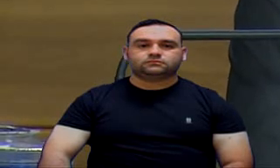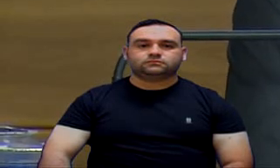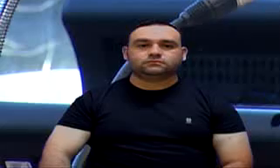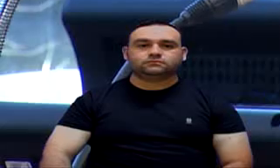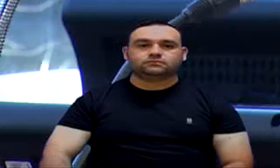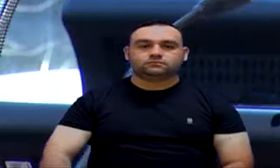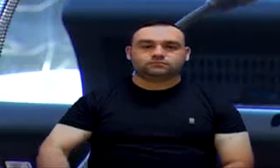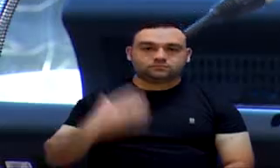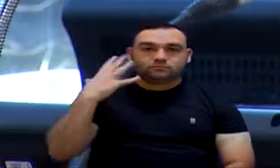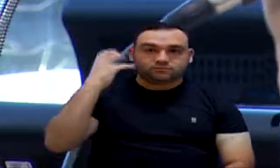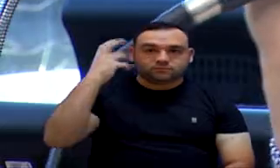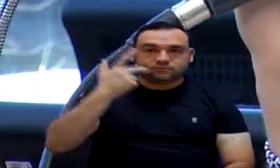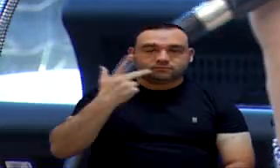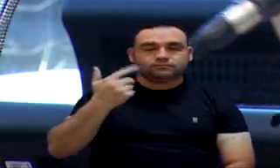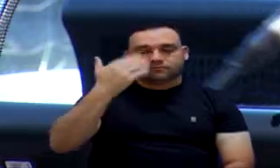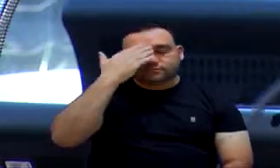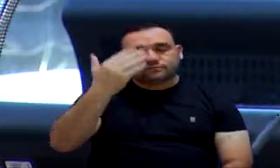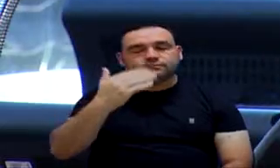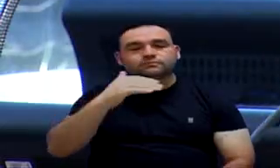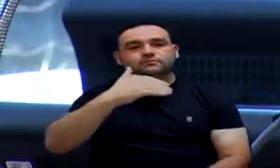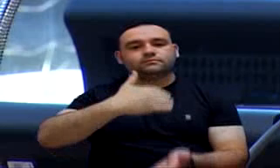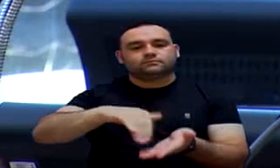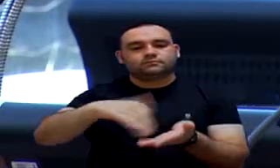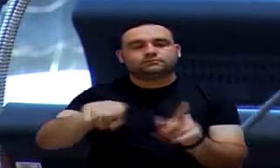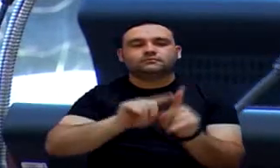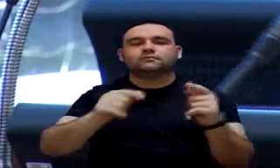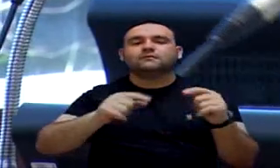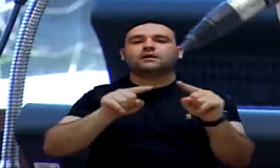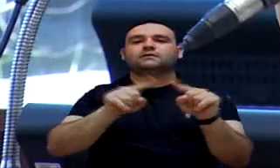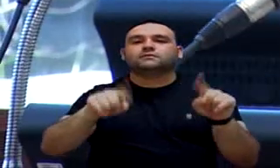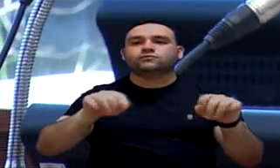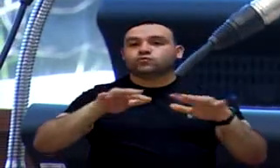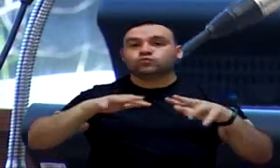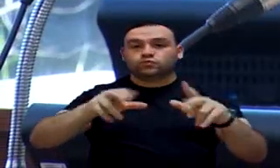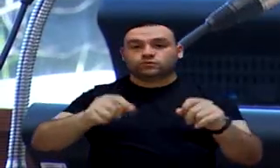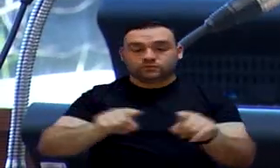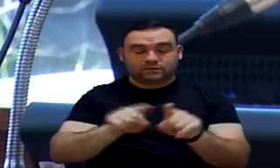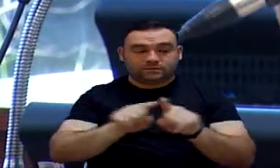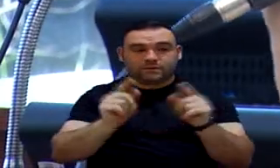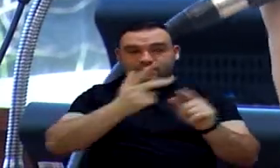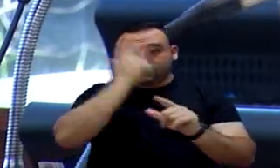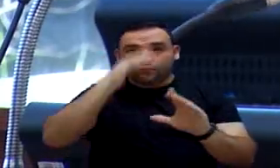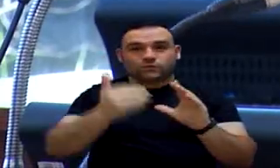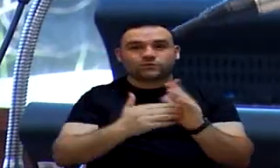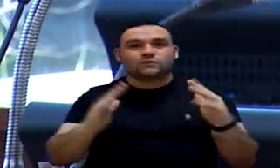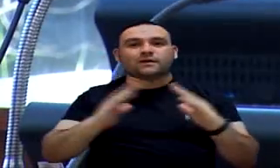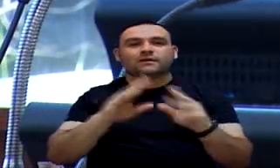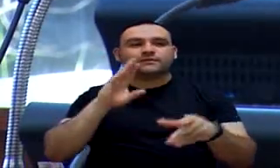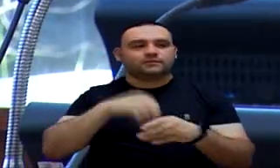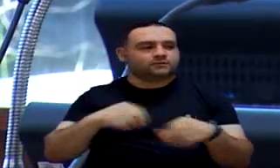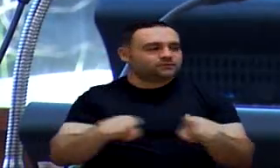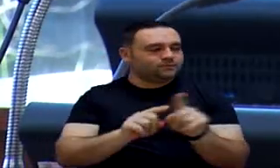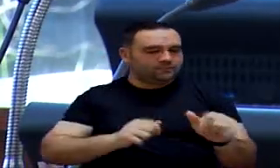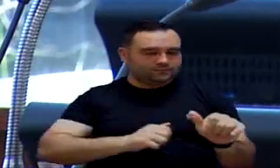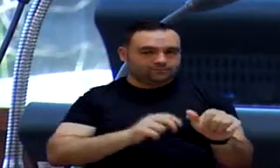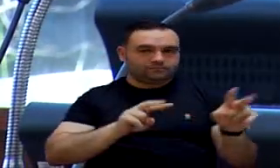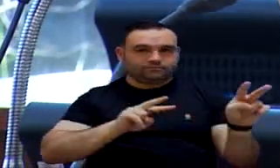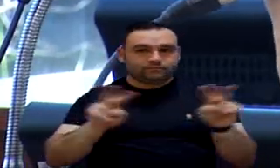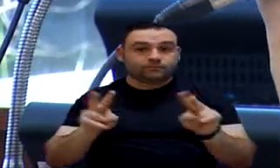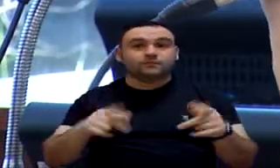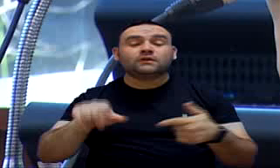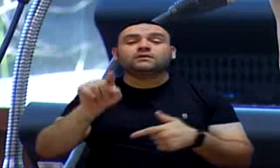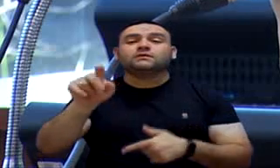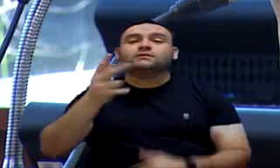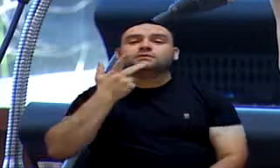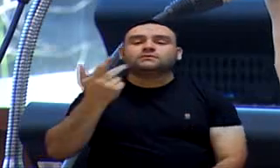Obrigada Bom dia secretário Bom dia a todos os servidores e todas as pessoas que não acompanham em casa secretário o